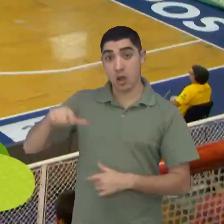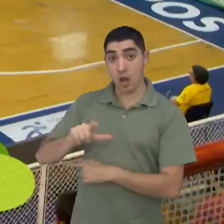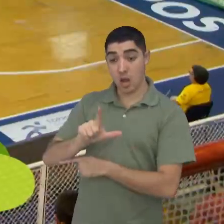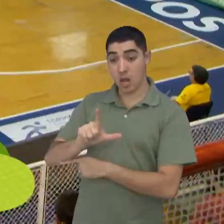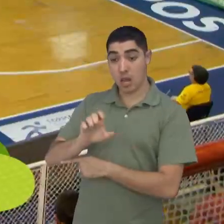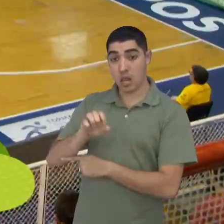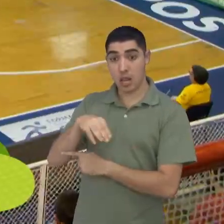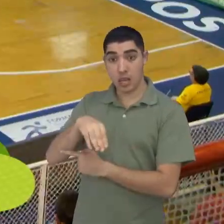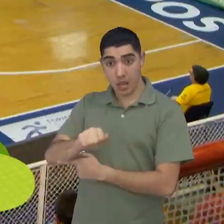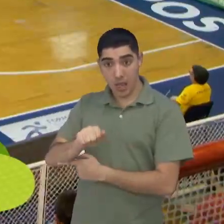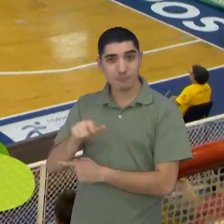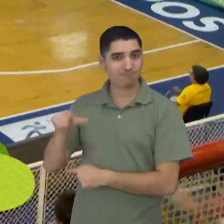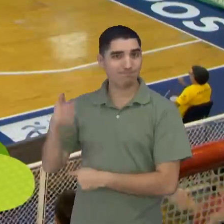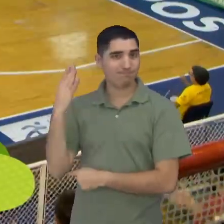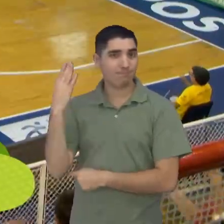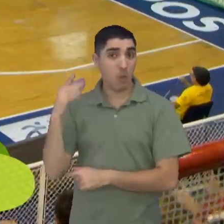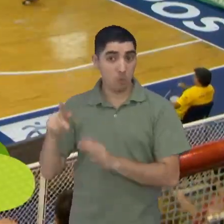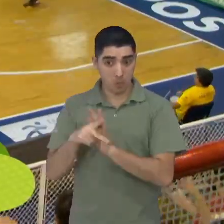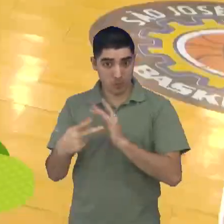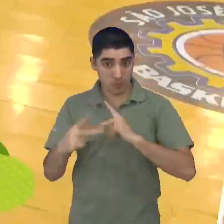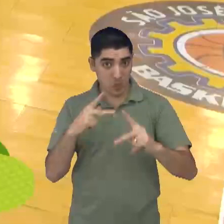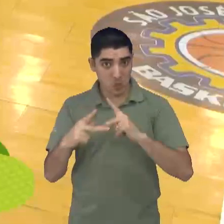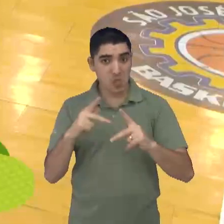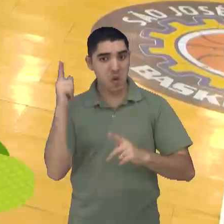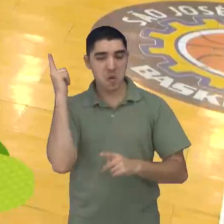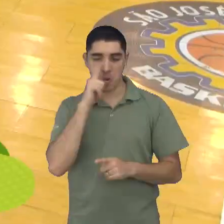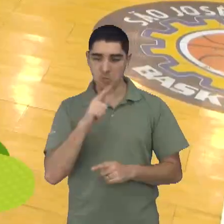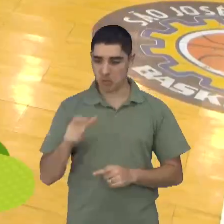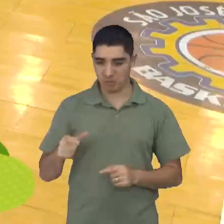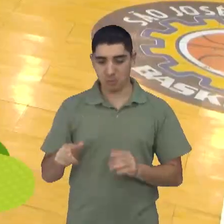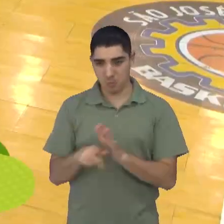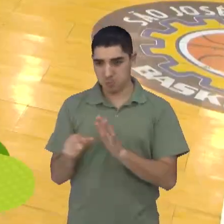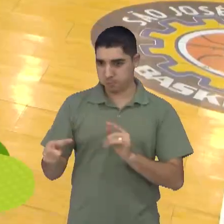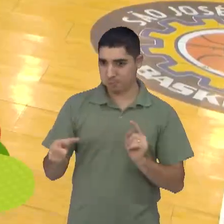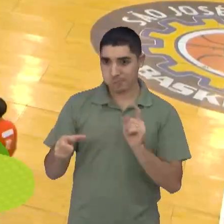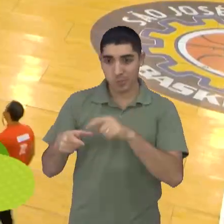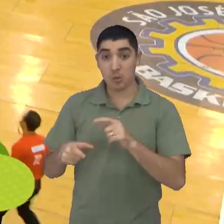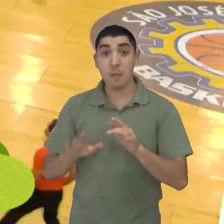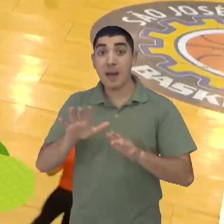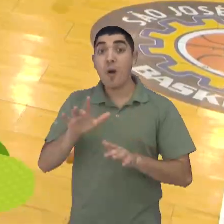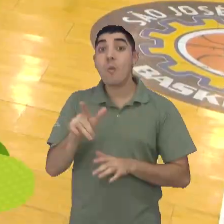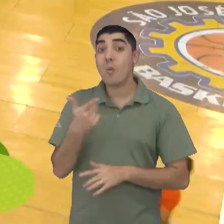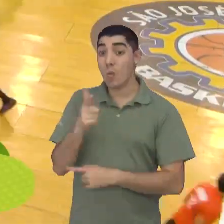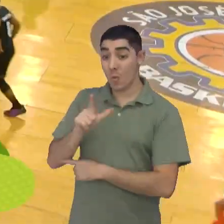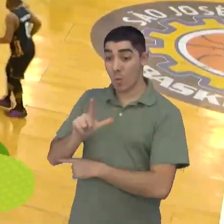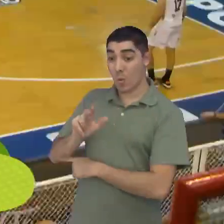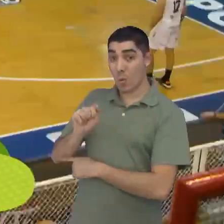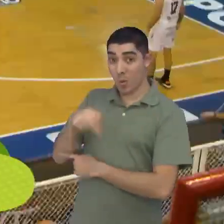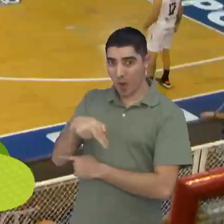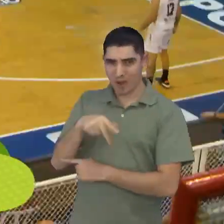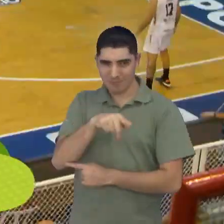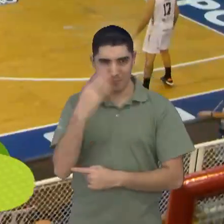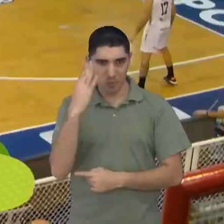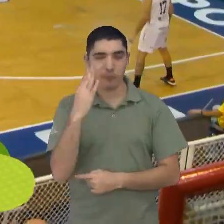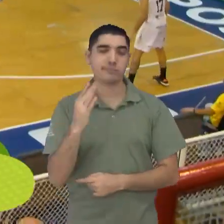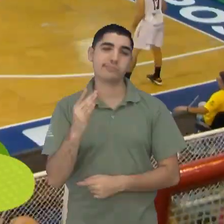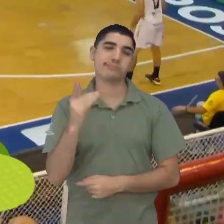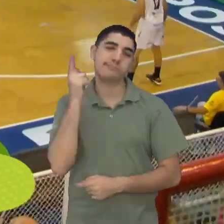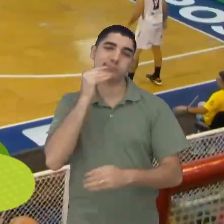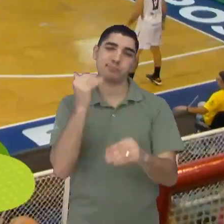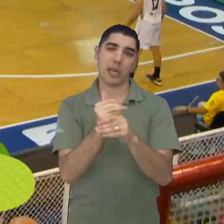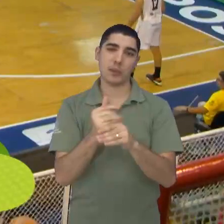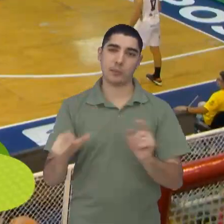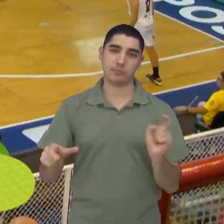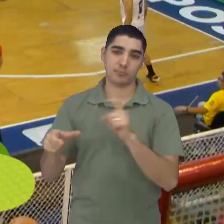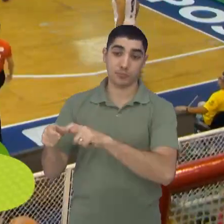começou pontuando para os donos da casa. Mas logo na sequência, Luan empatou para o Fogão. O São José tentava